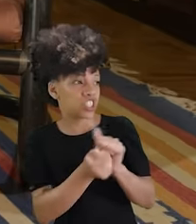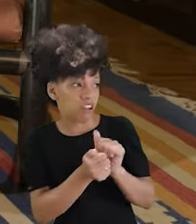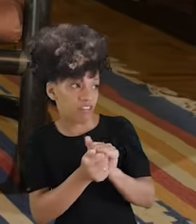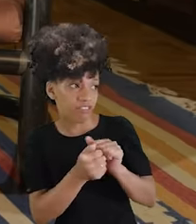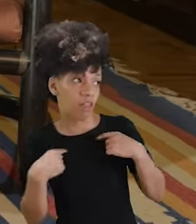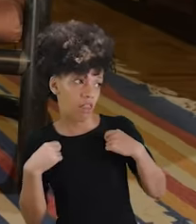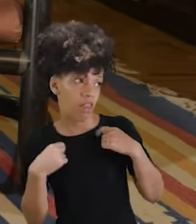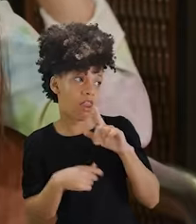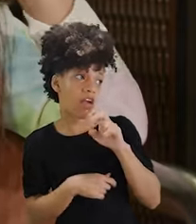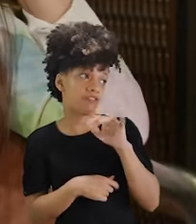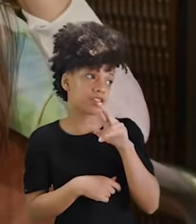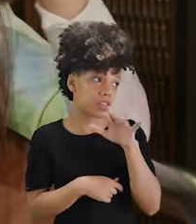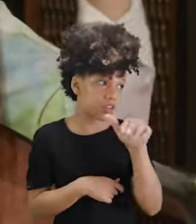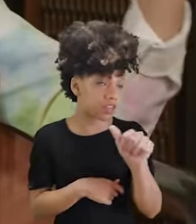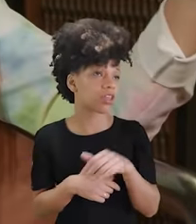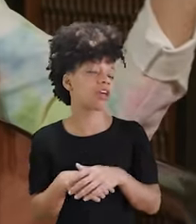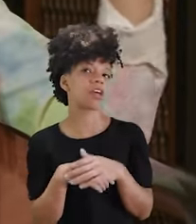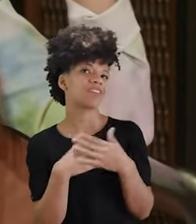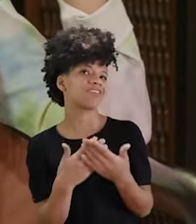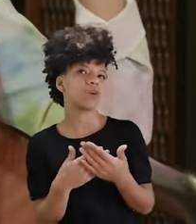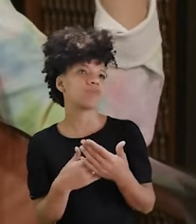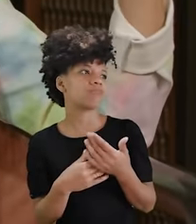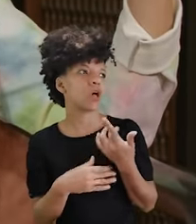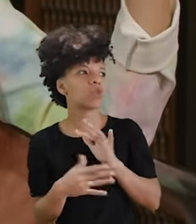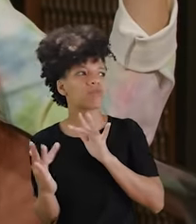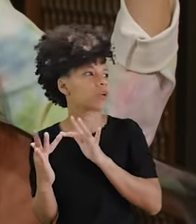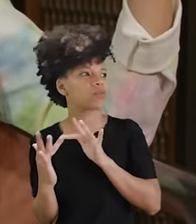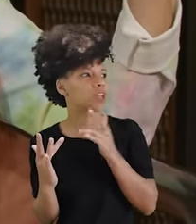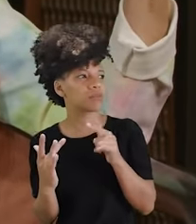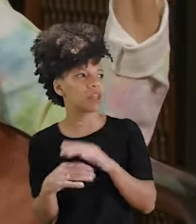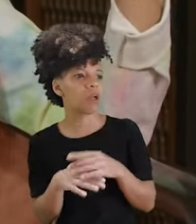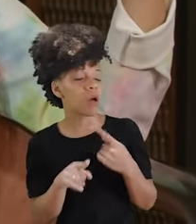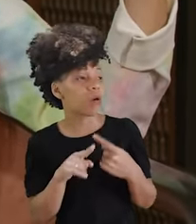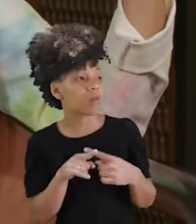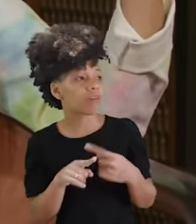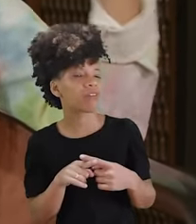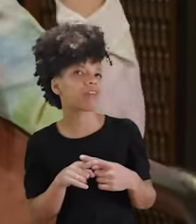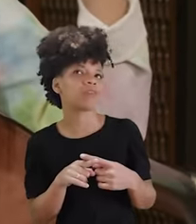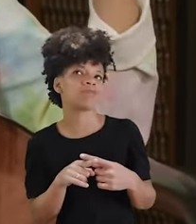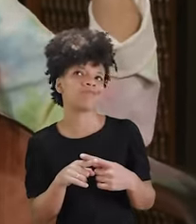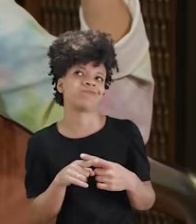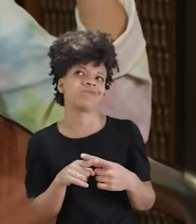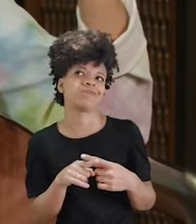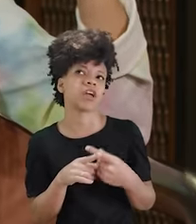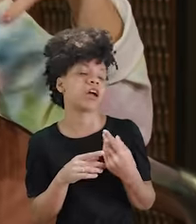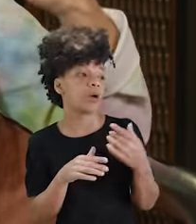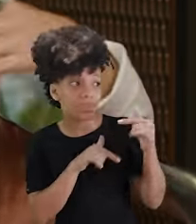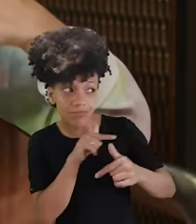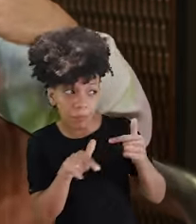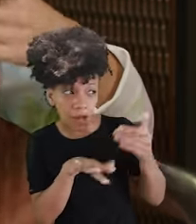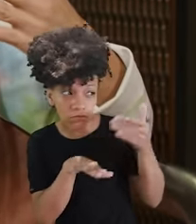lavanderia né então eles quase não se socializam porque eles eles não tem uma